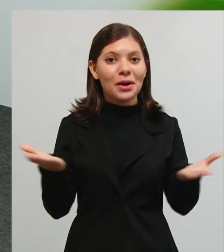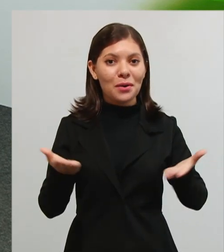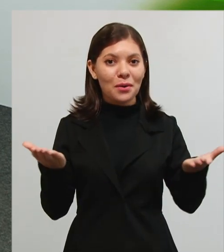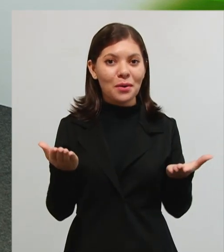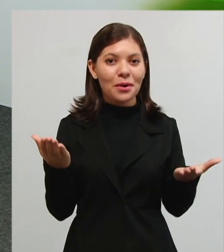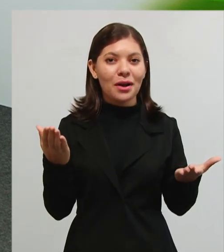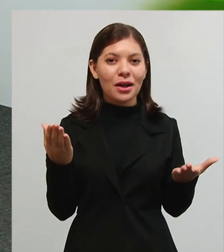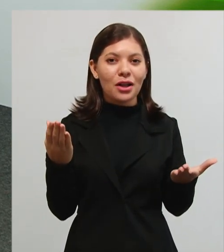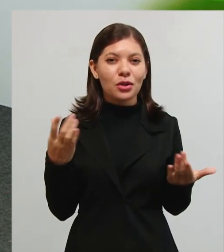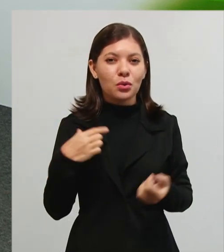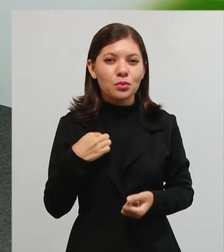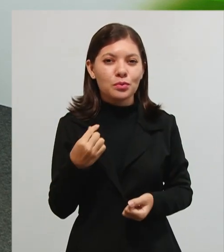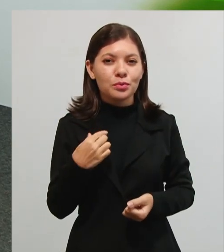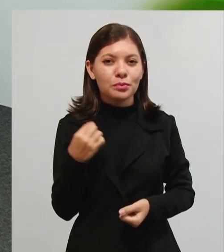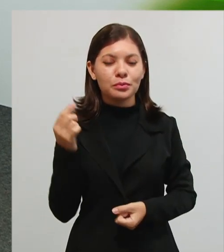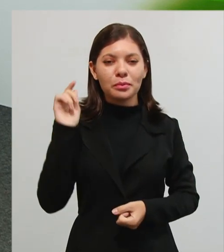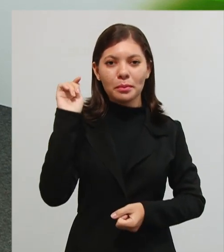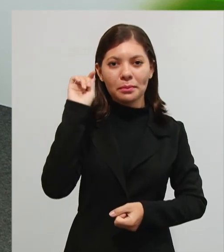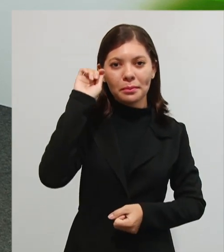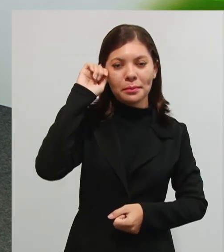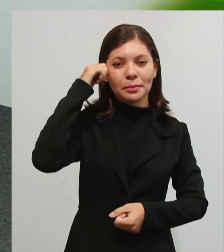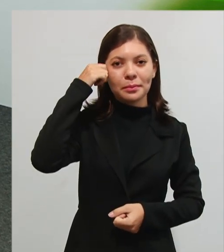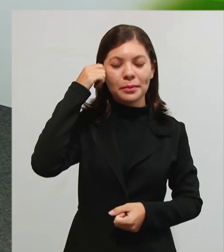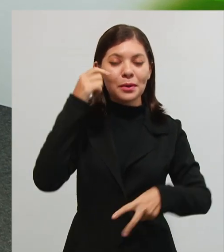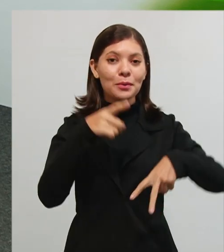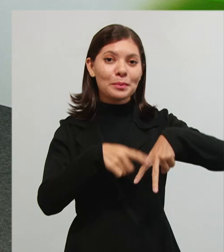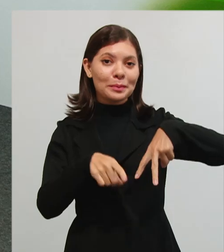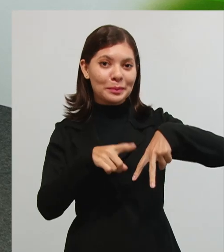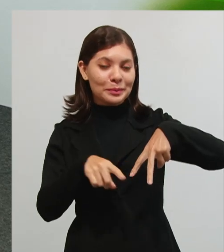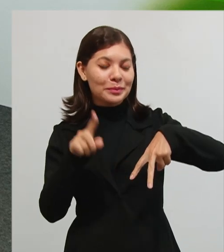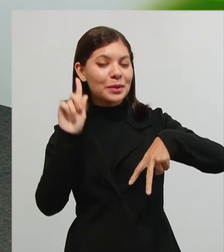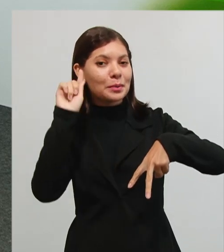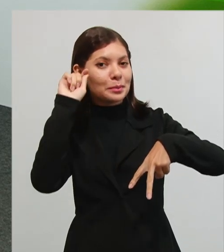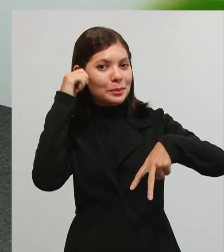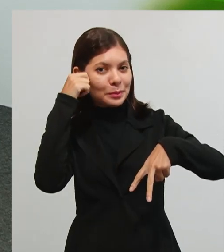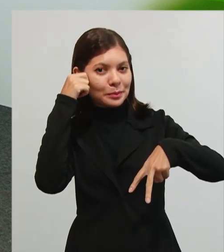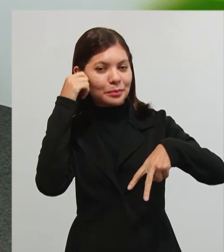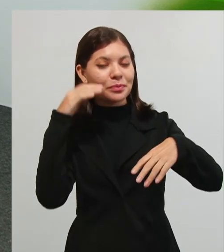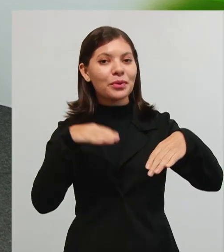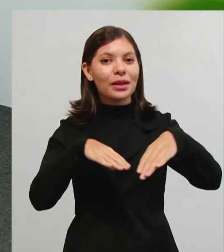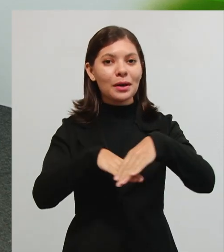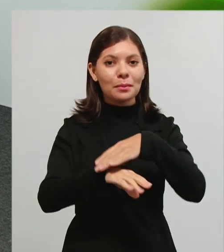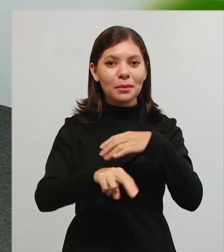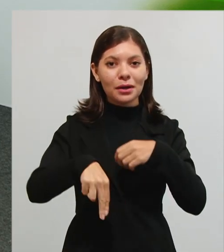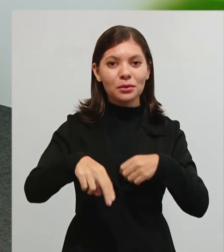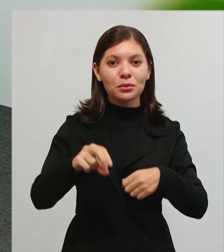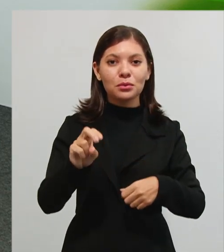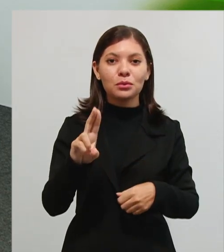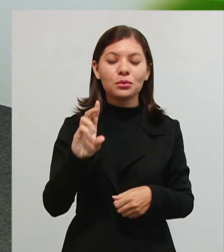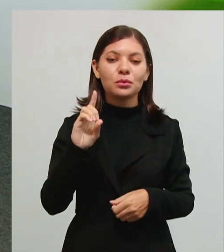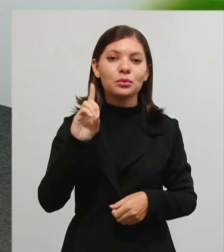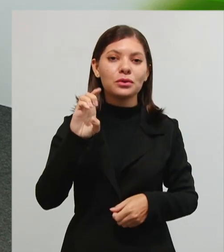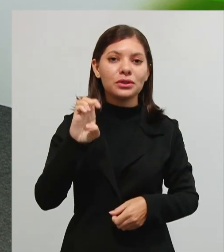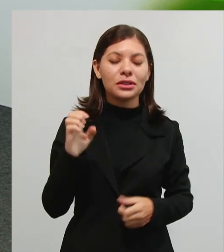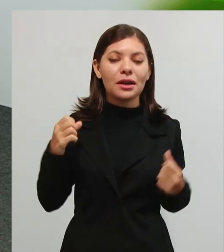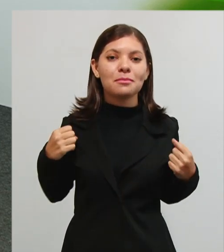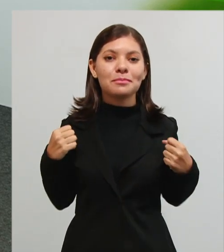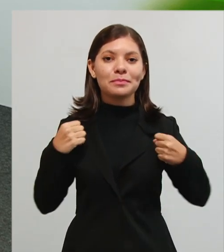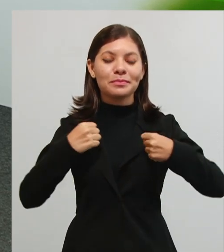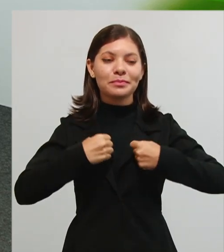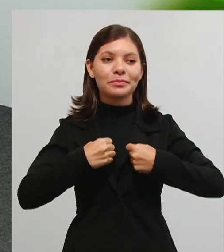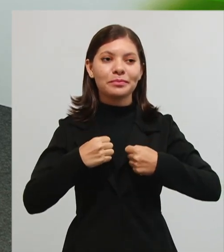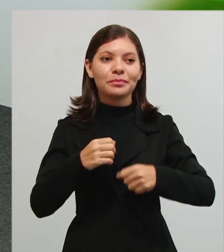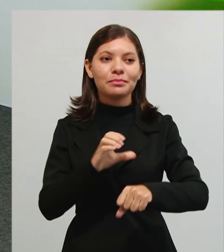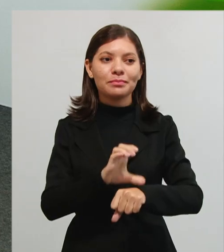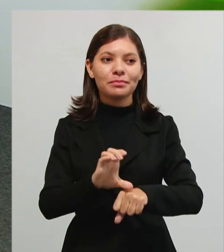estou trajando uma camisa preta, uma calça preta pantacur, sapatos na cor nude e um casaco na cor